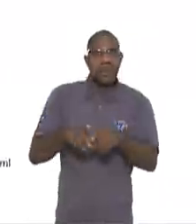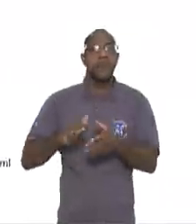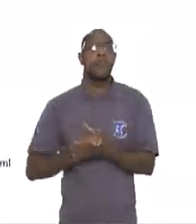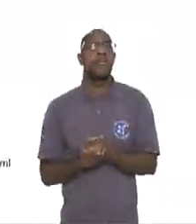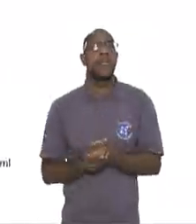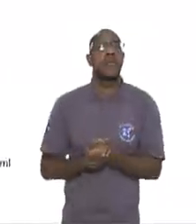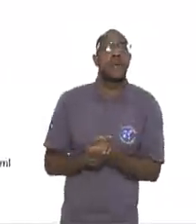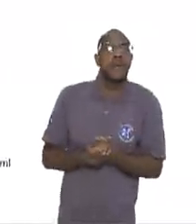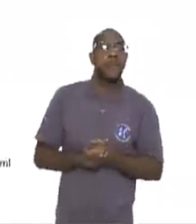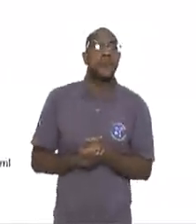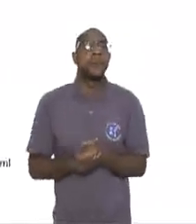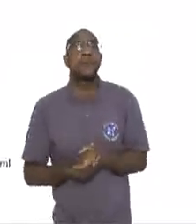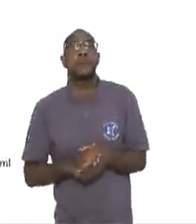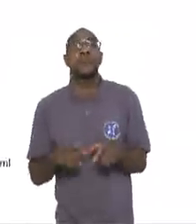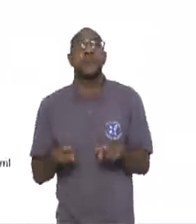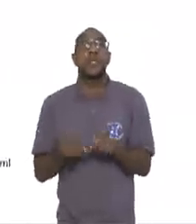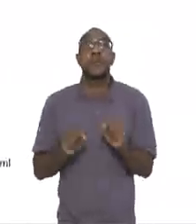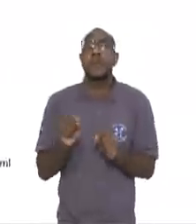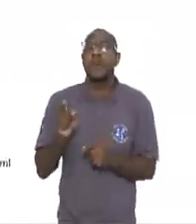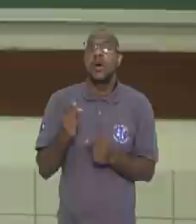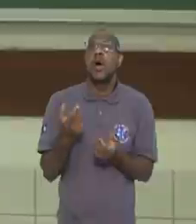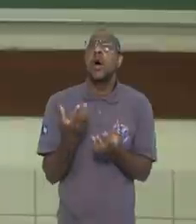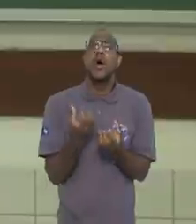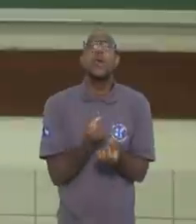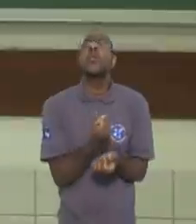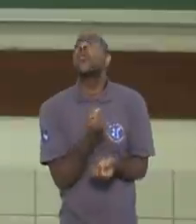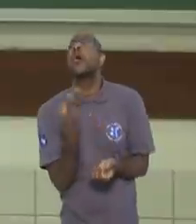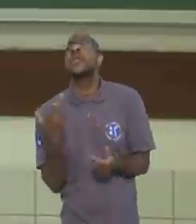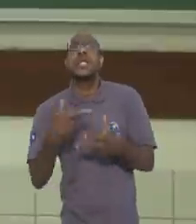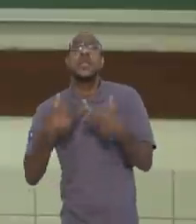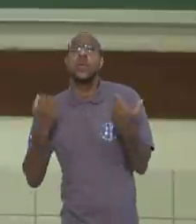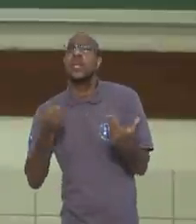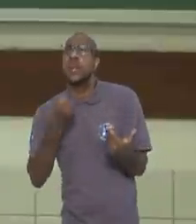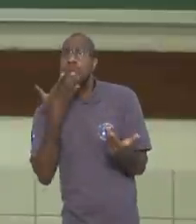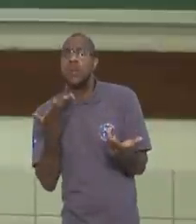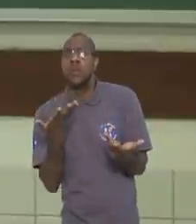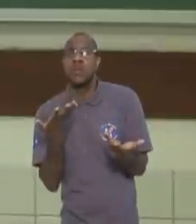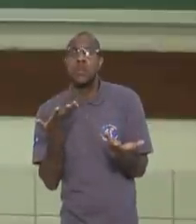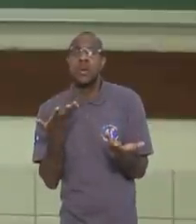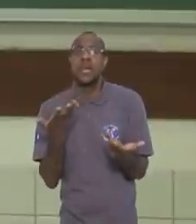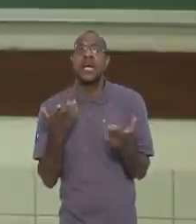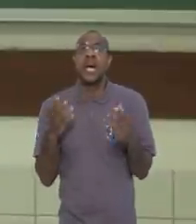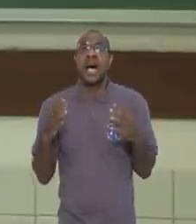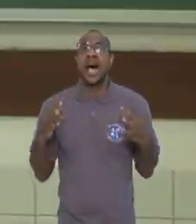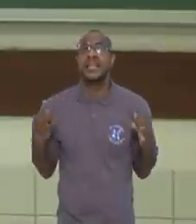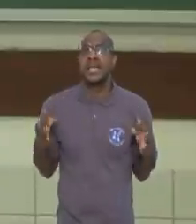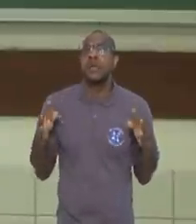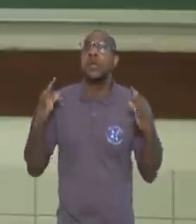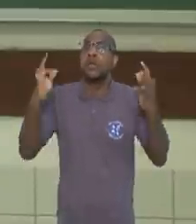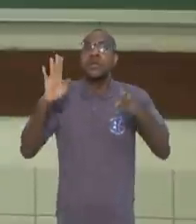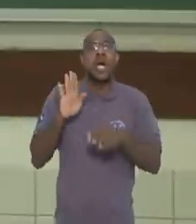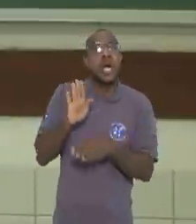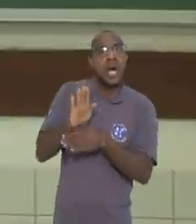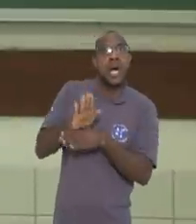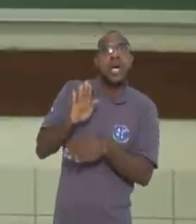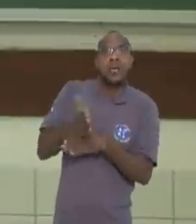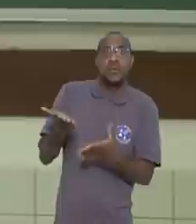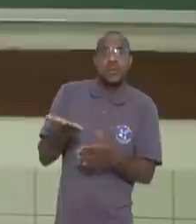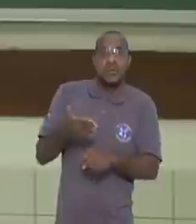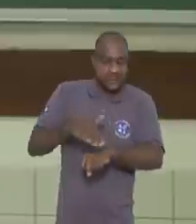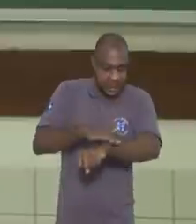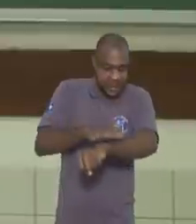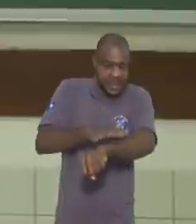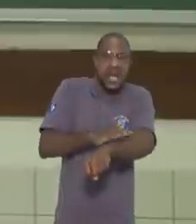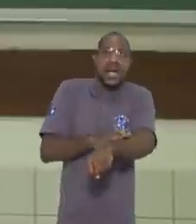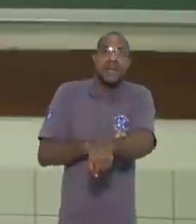de chá verde e leveduras. Olha só quanta coisa nova com biotecnologia para tratar aqui só a queimadura que a gente está falando, né?